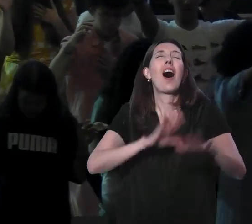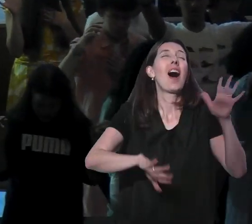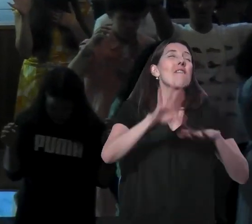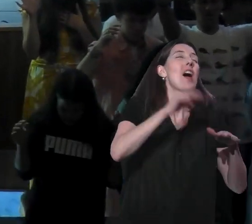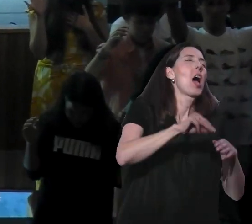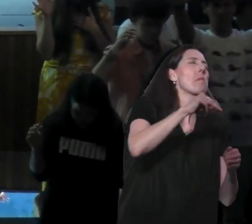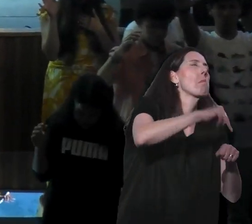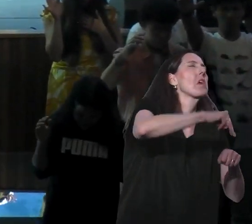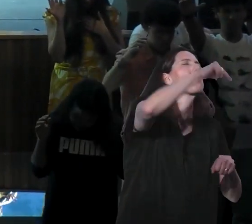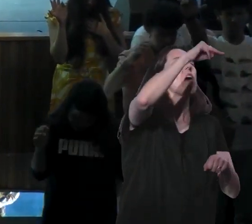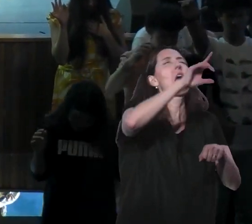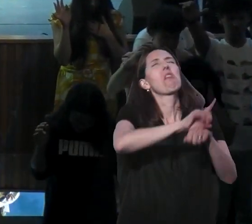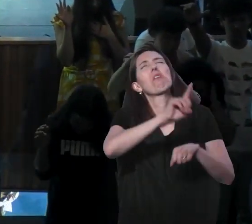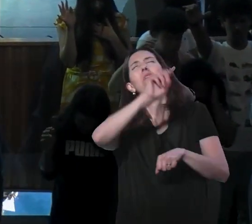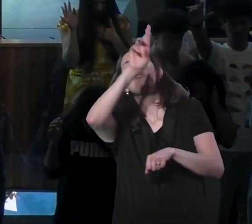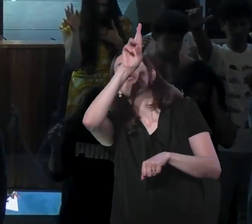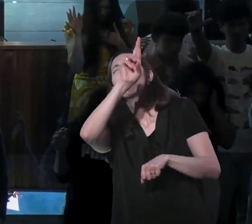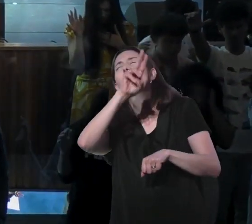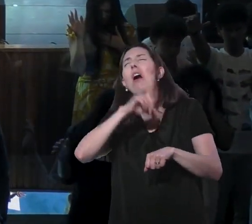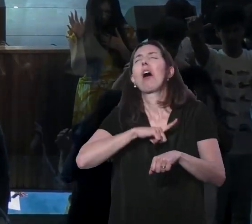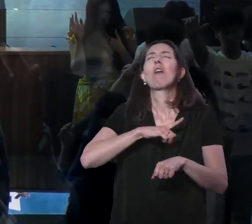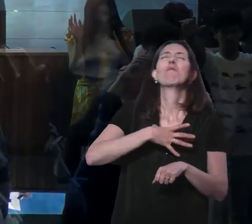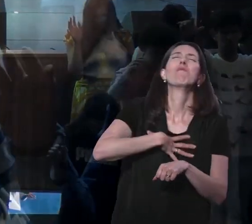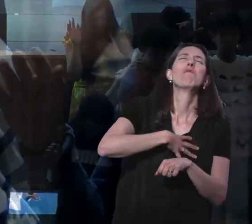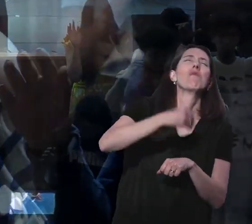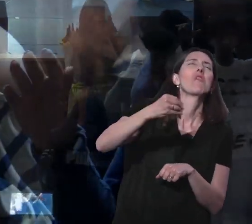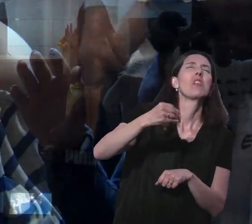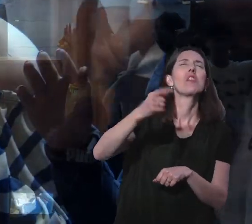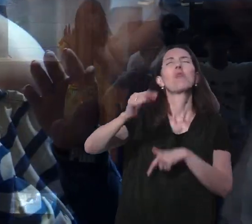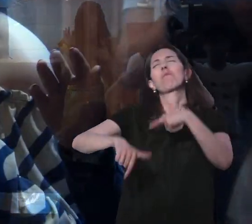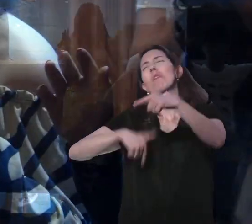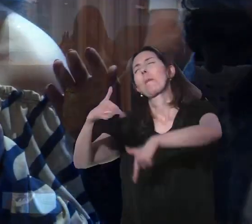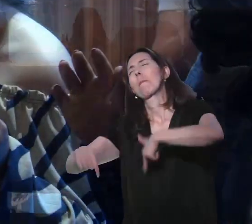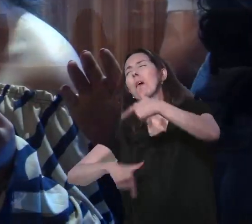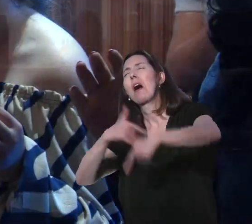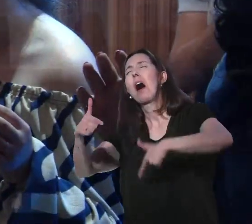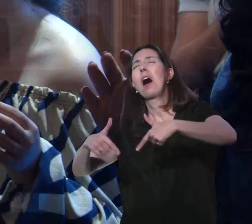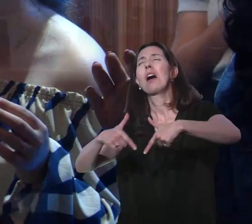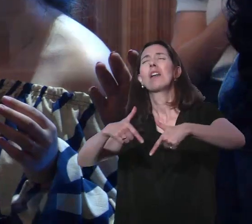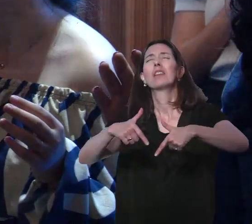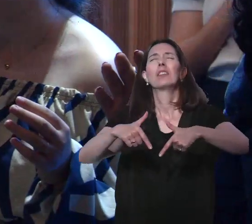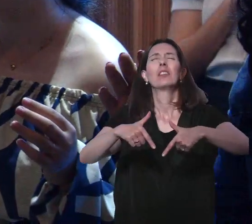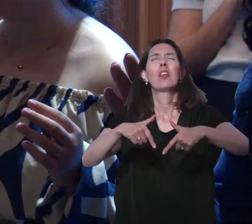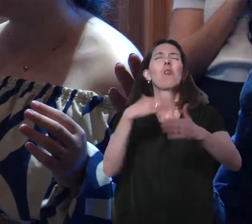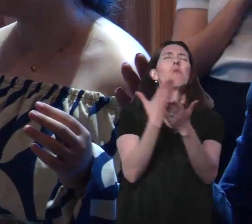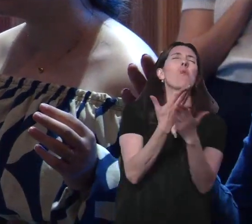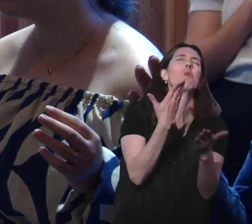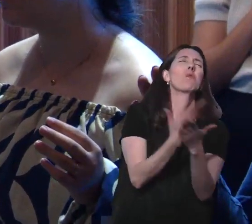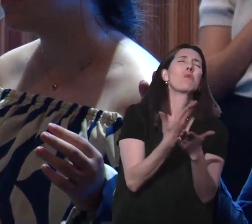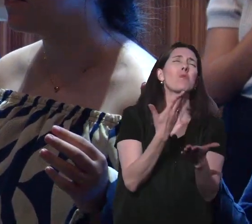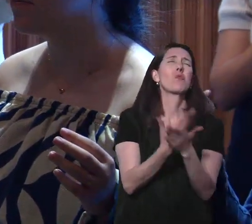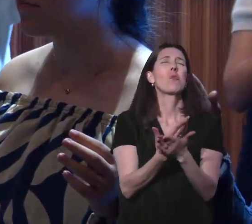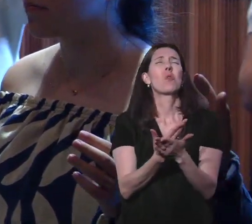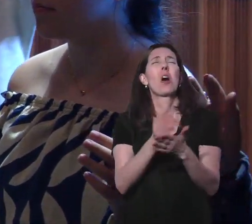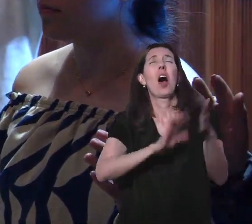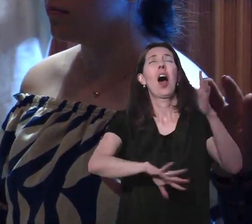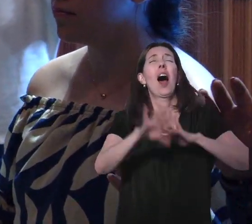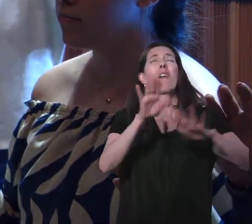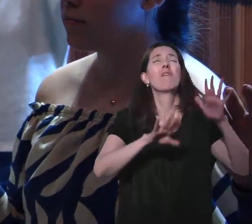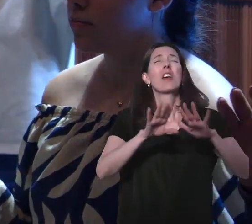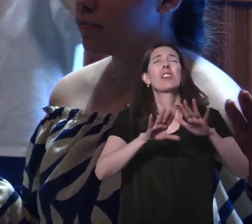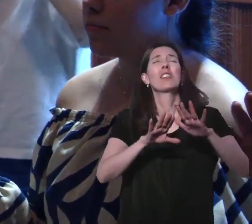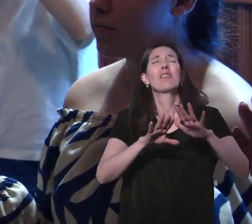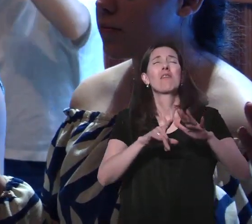mestrado, o doutorado, os filhos, o trabalho, os estudos,